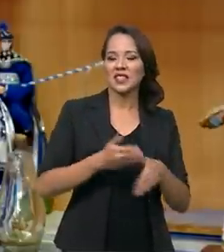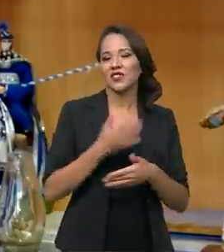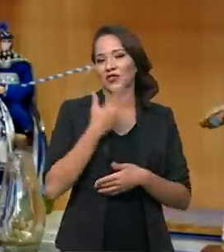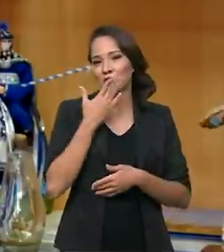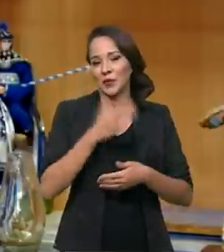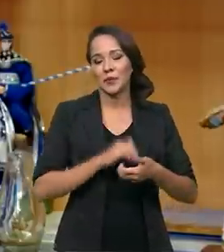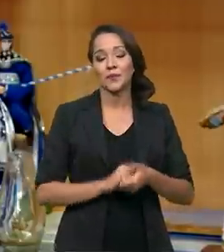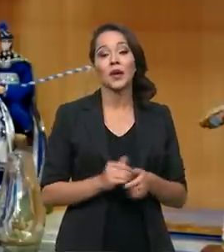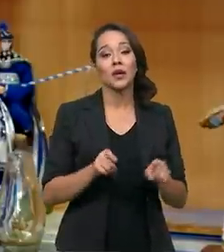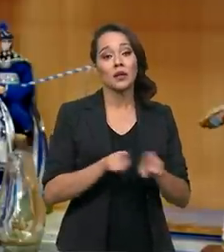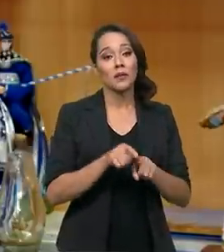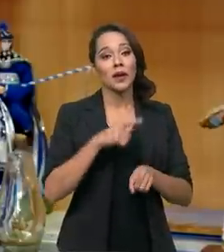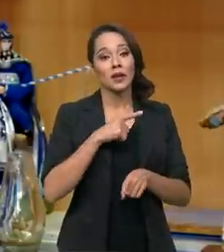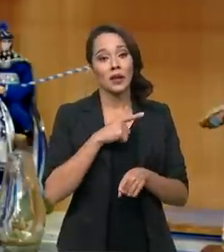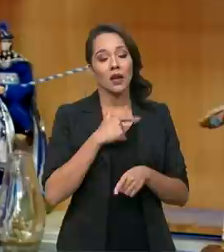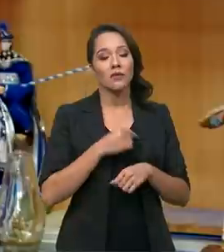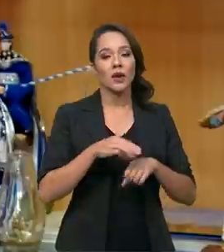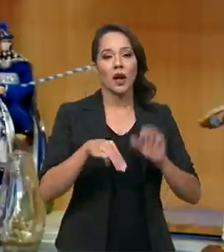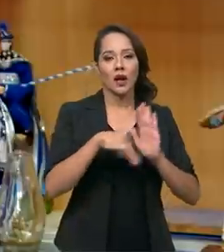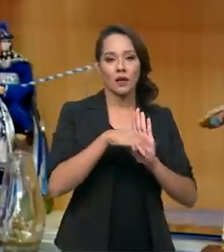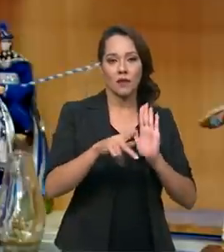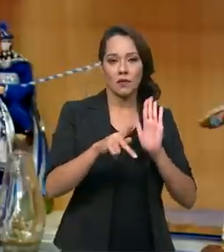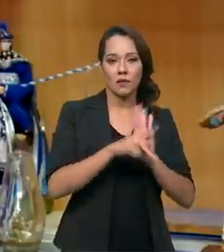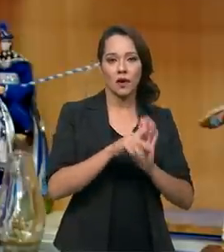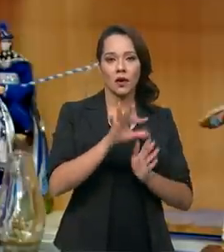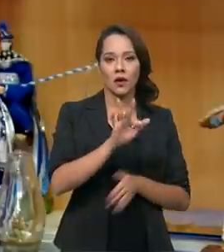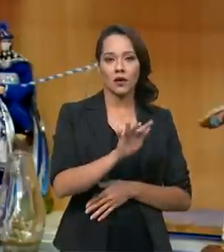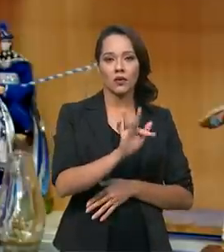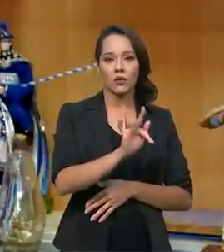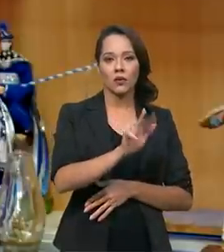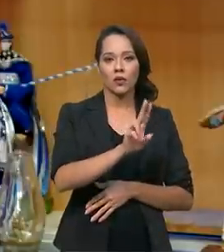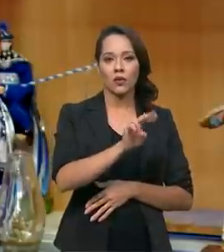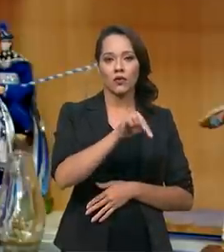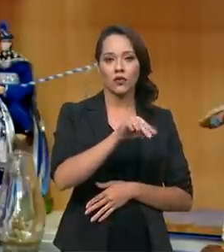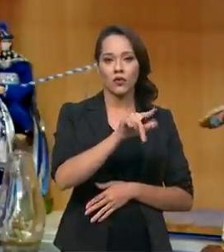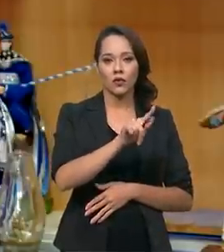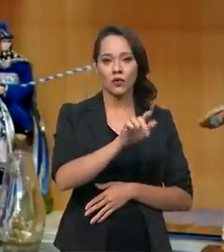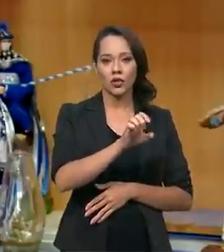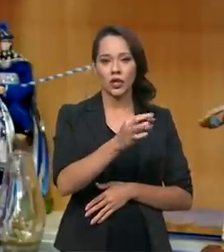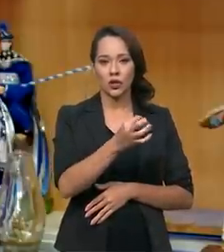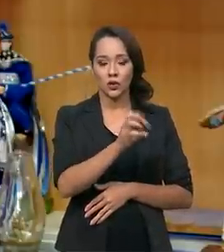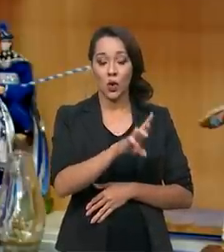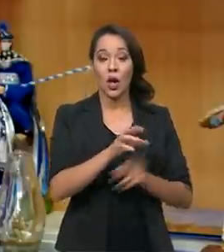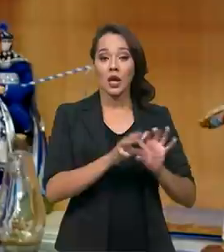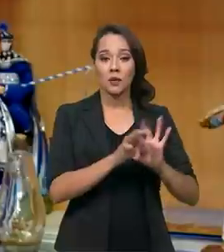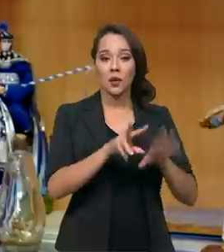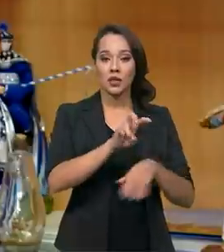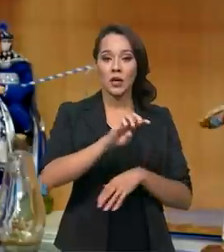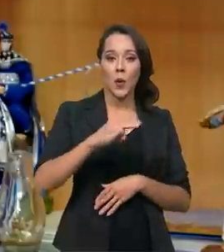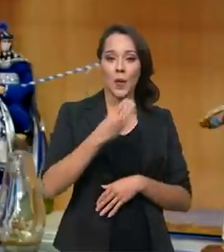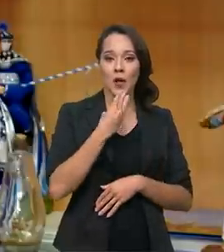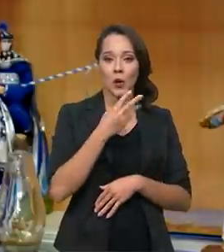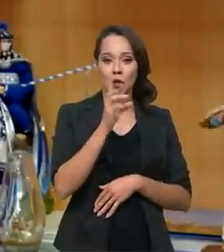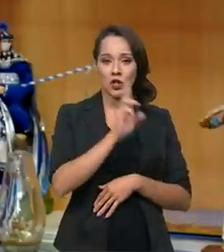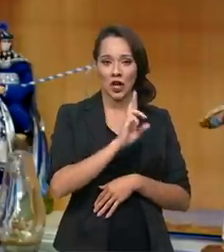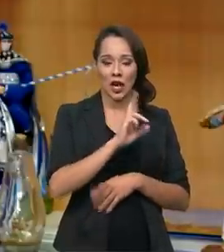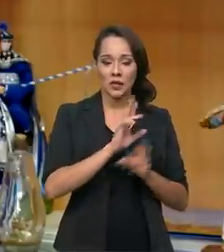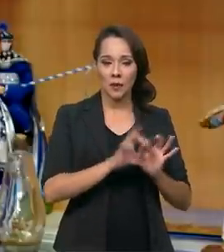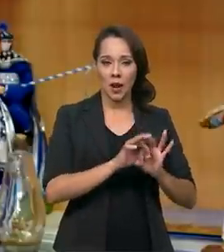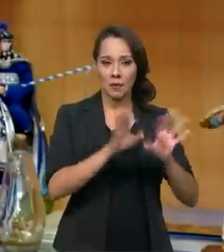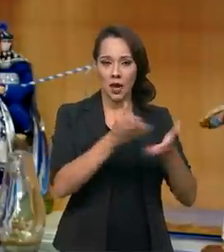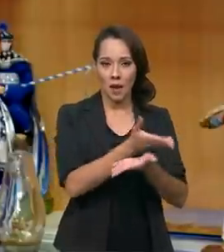a gente teve também ou a mp do projeto que liberou 5 bilhões de e para atender o trade